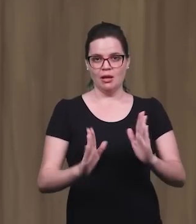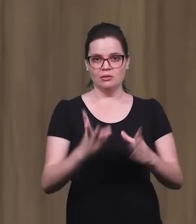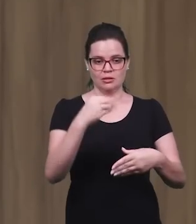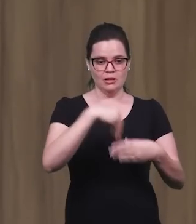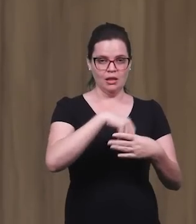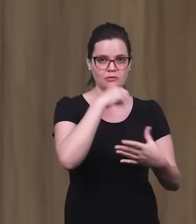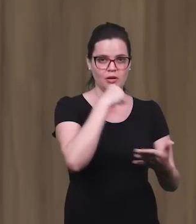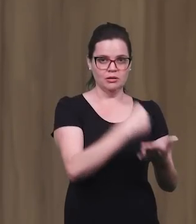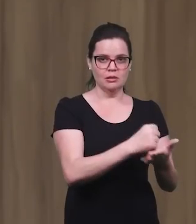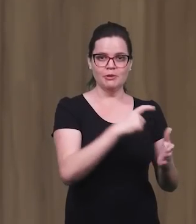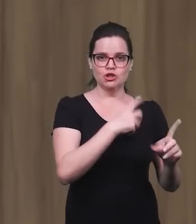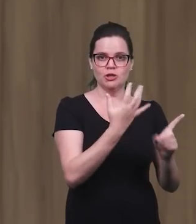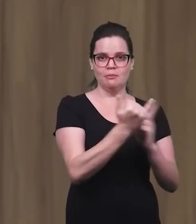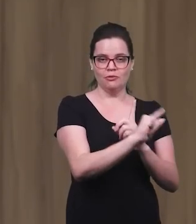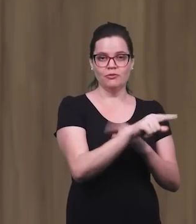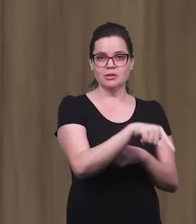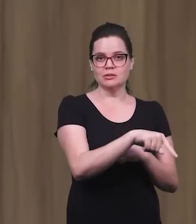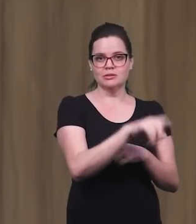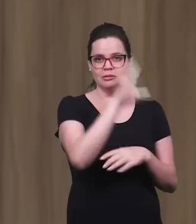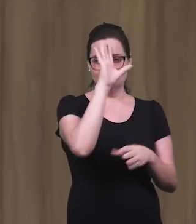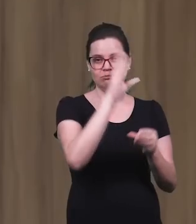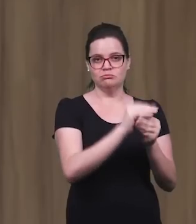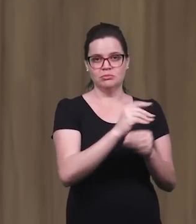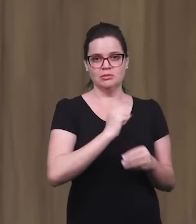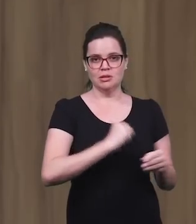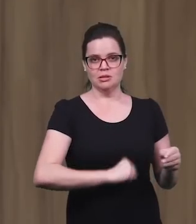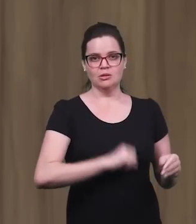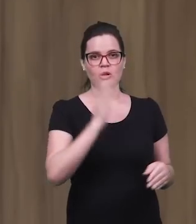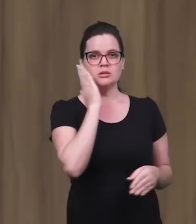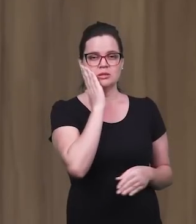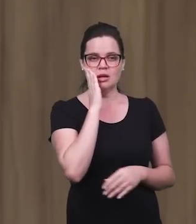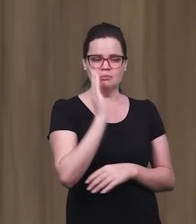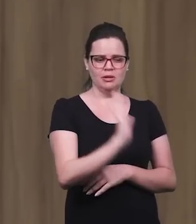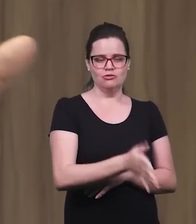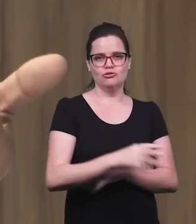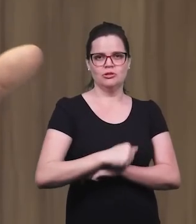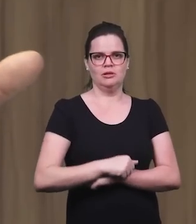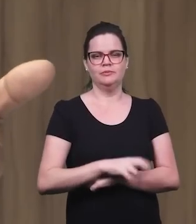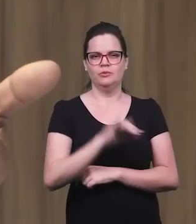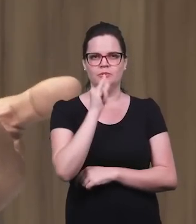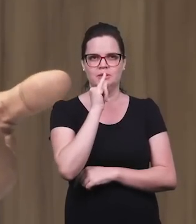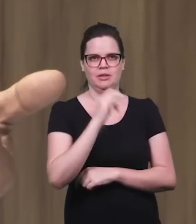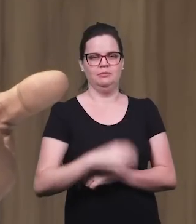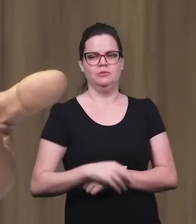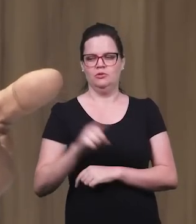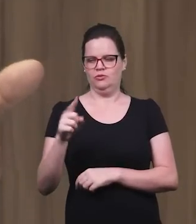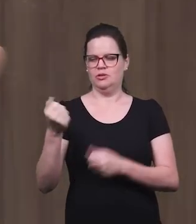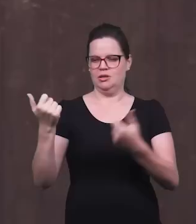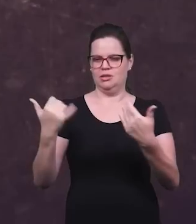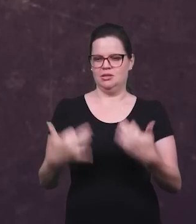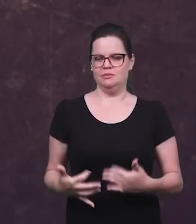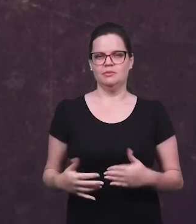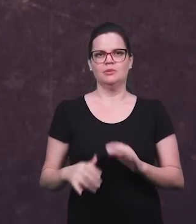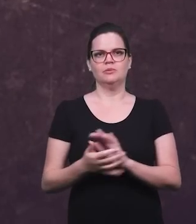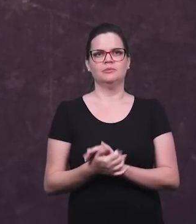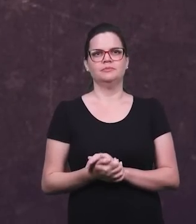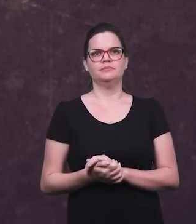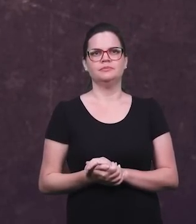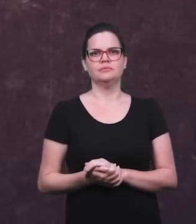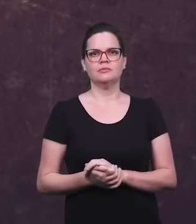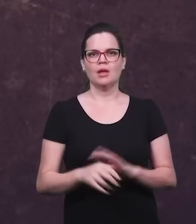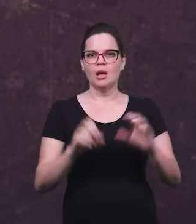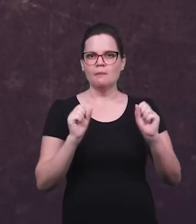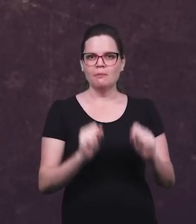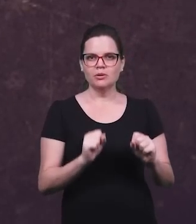Testamento que Israel aguardava. Se você for explicar, por exemplo, você vai aqui, começando aqui, já que você falou aqui, poderia nascer a nação